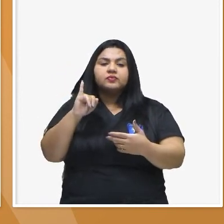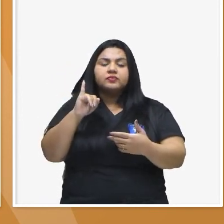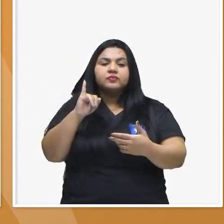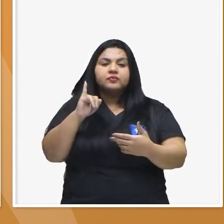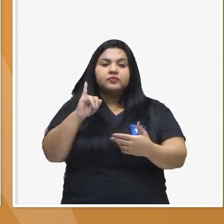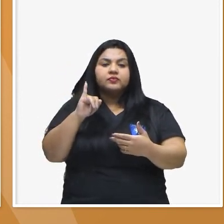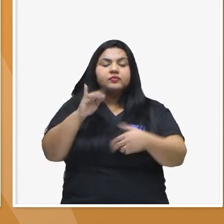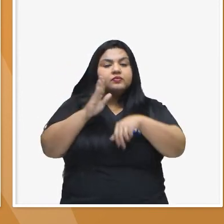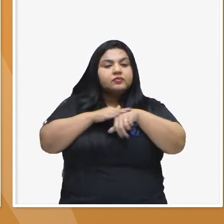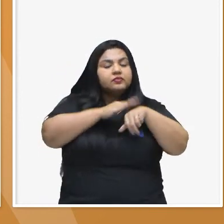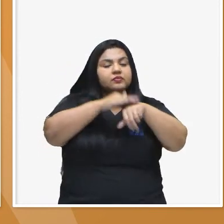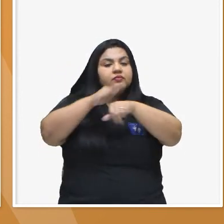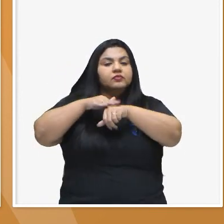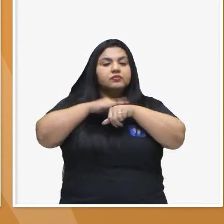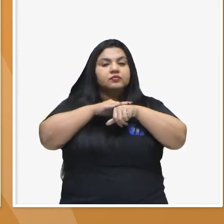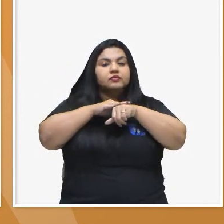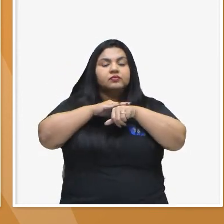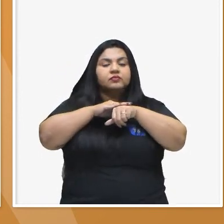chamar